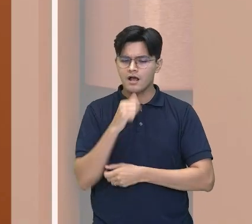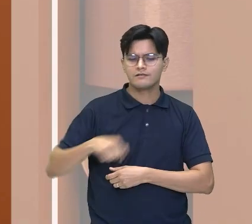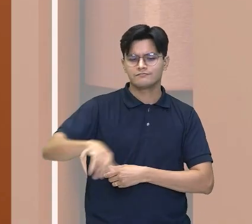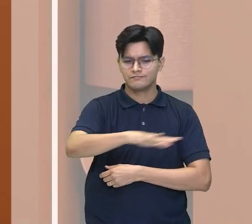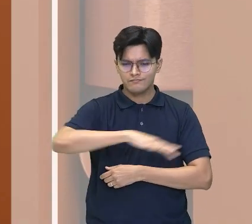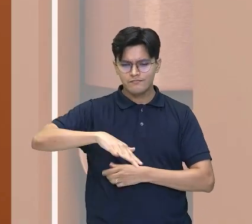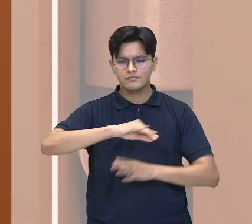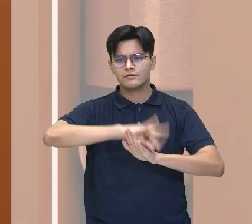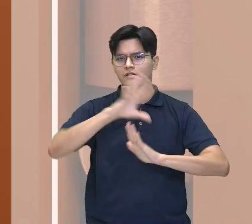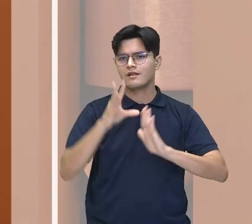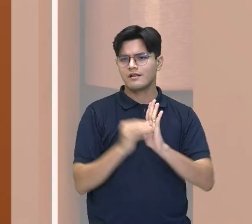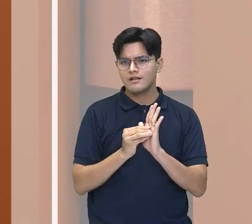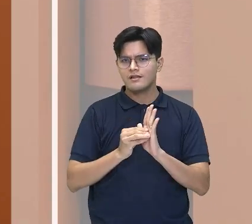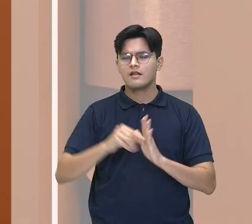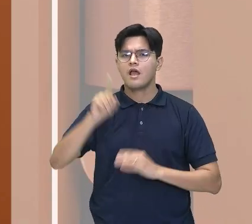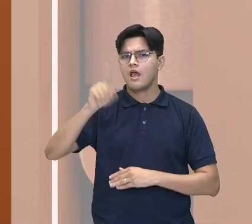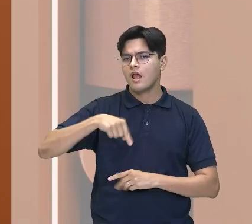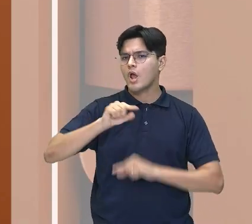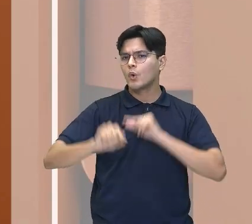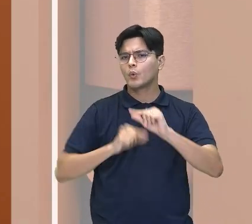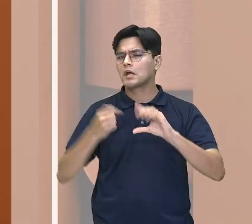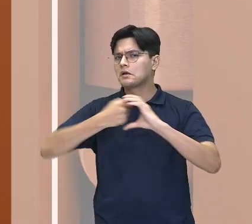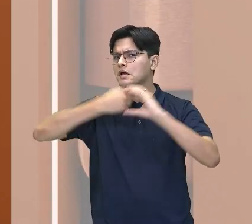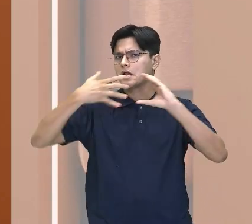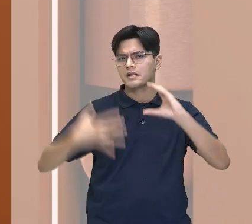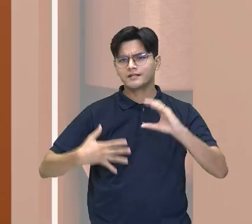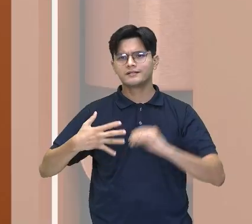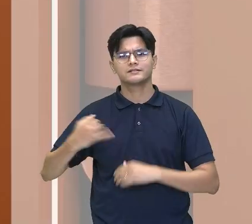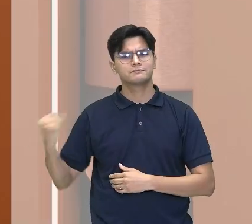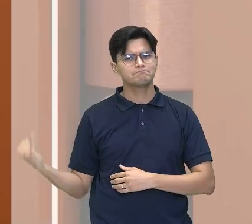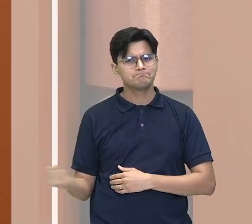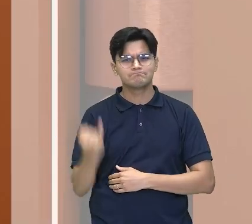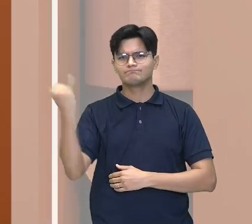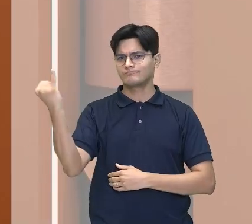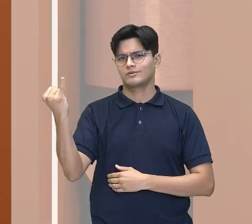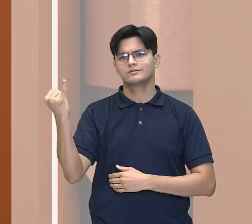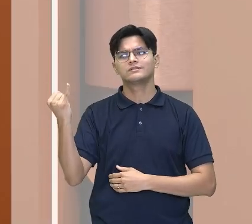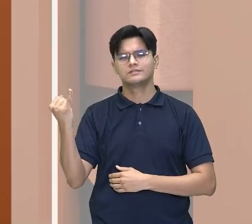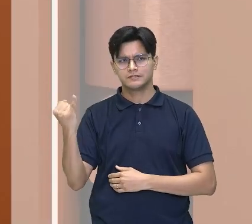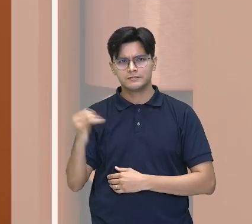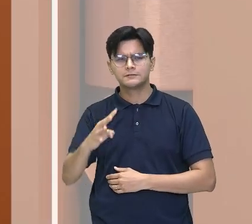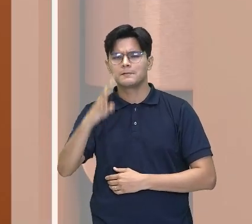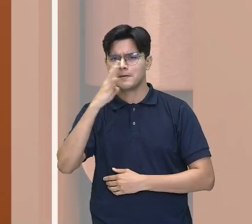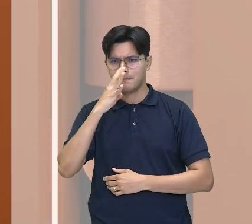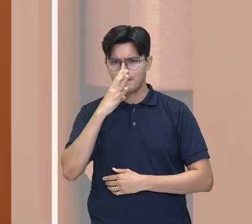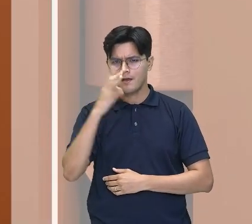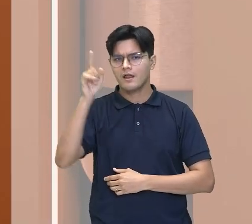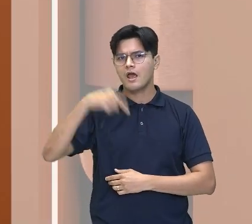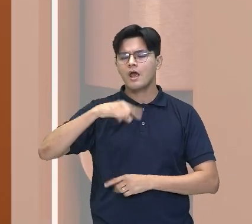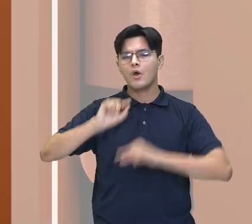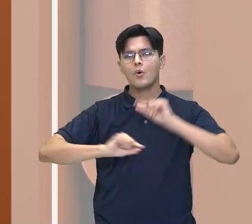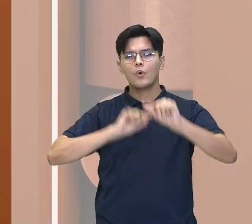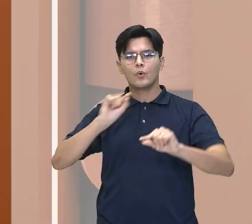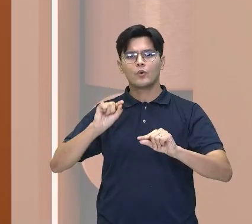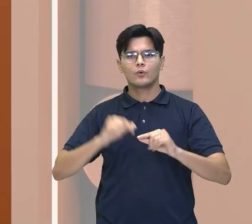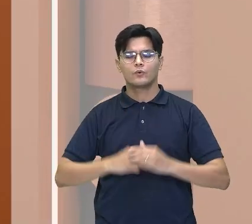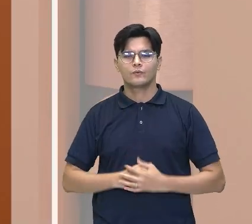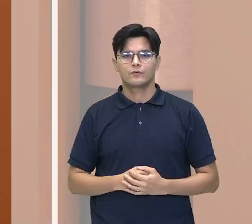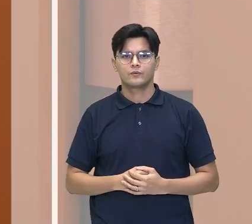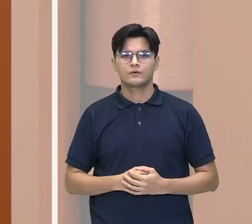um dos aspectos mais impressionantes, fascinantes, é a questão que se relaciona